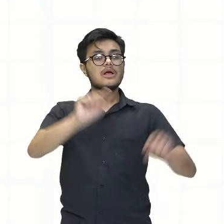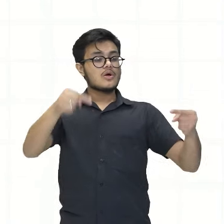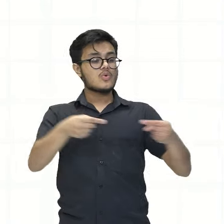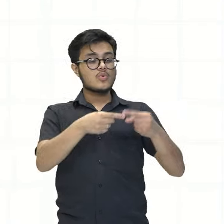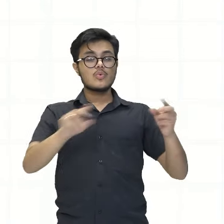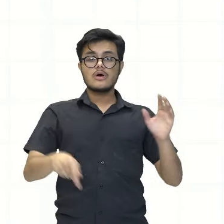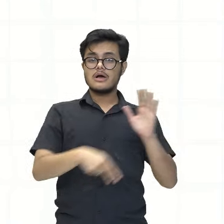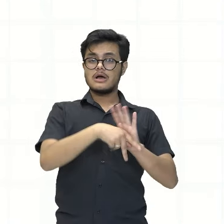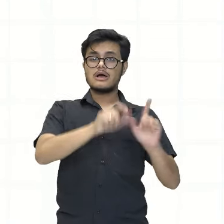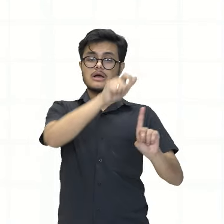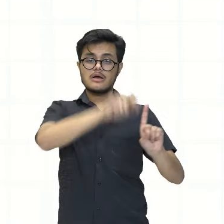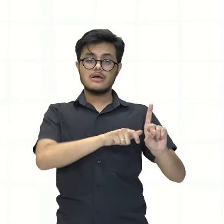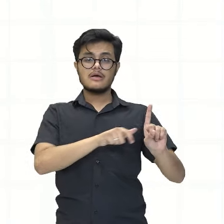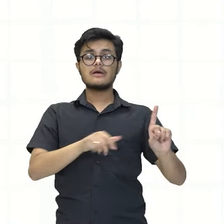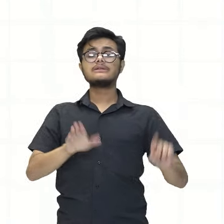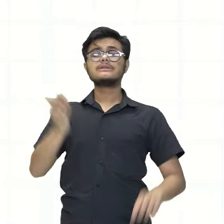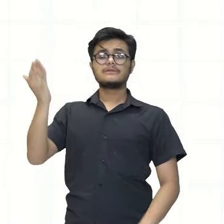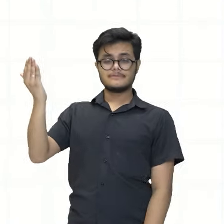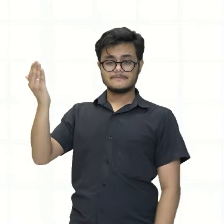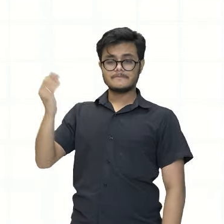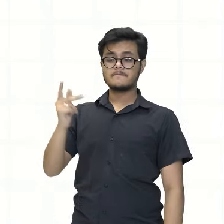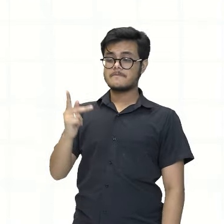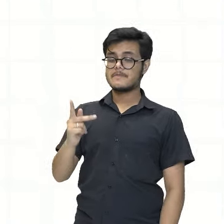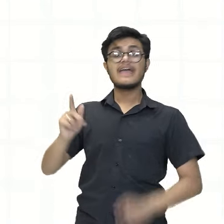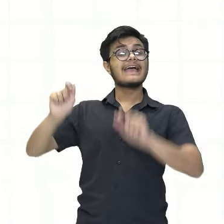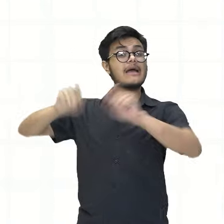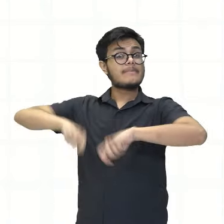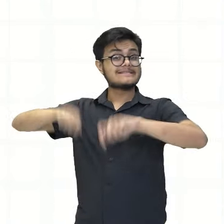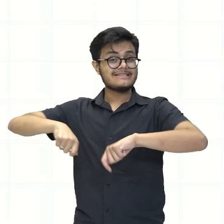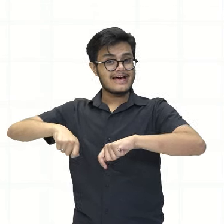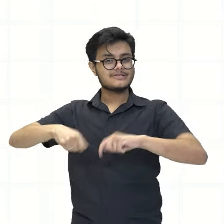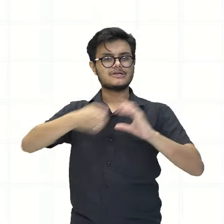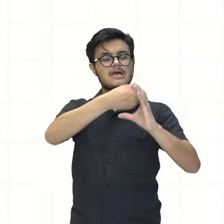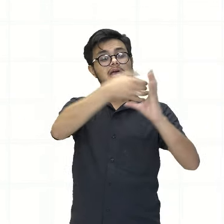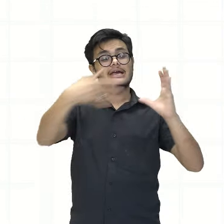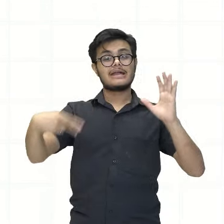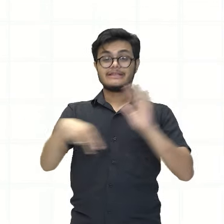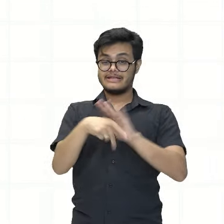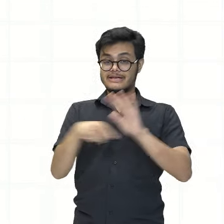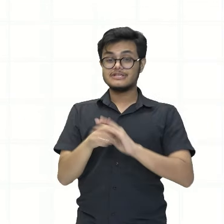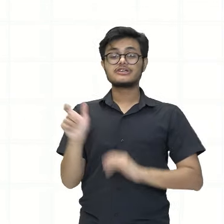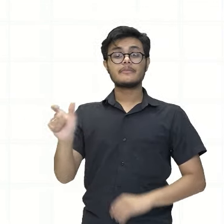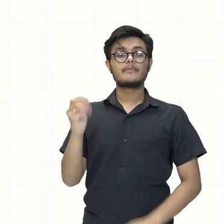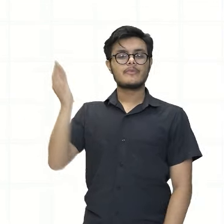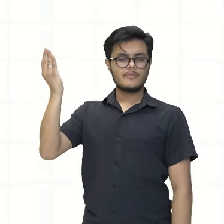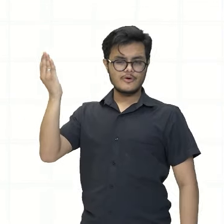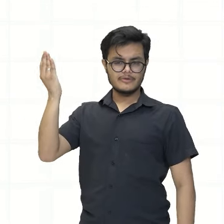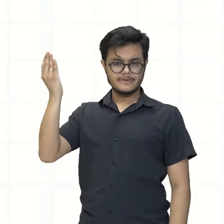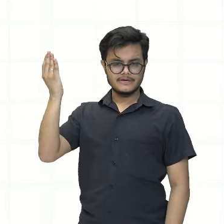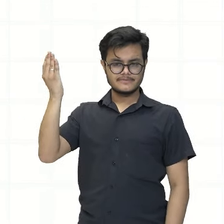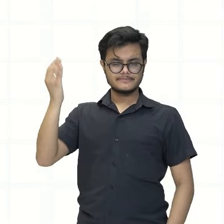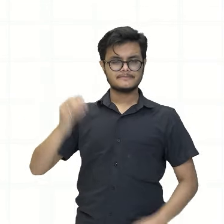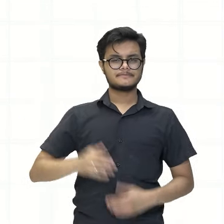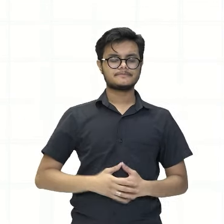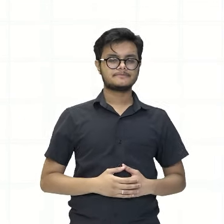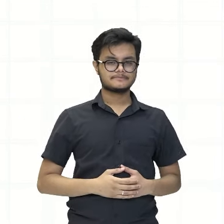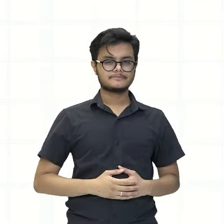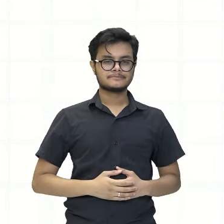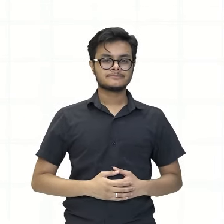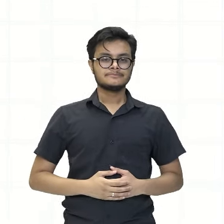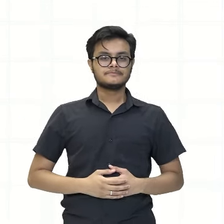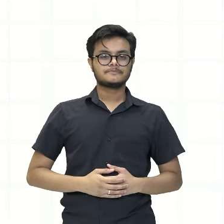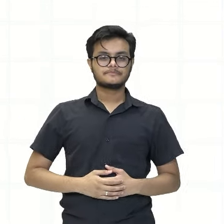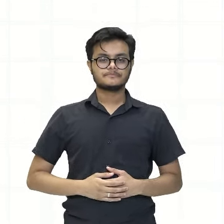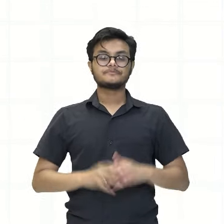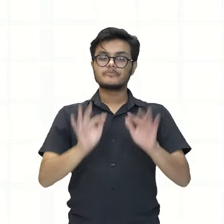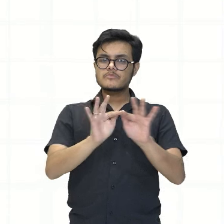oração professora é privilegiada que está aqui justamente para expressar a qualidade do sujeito temos um último